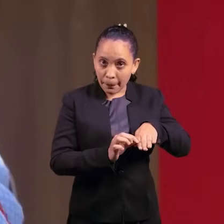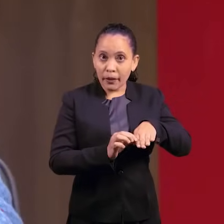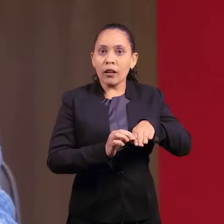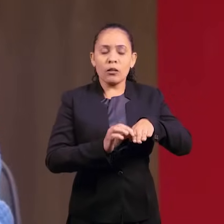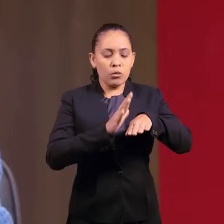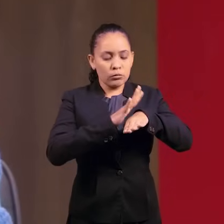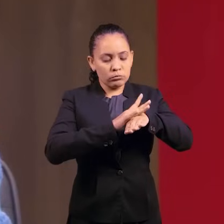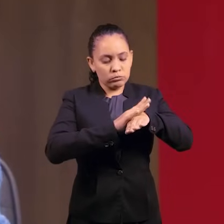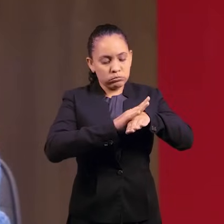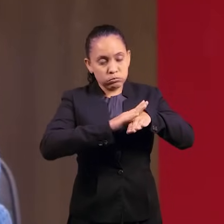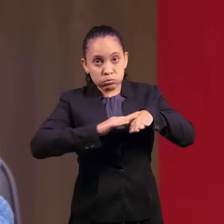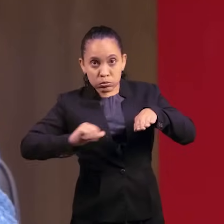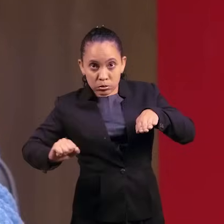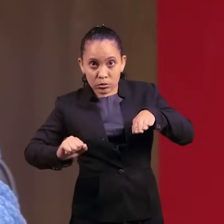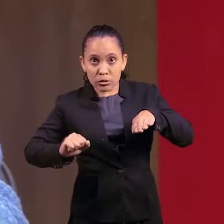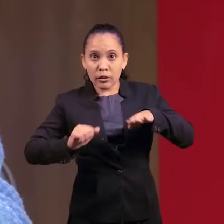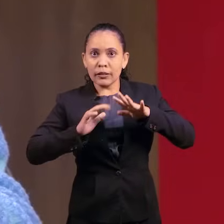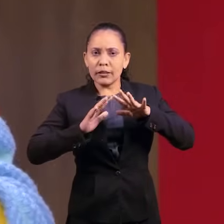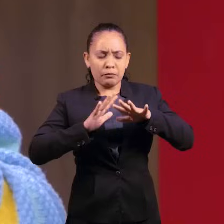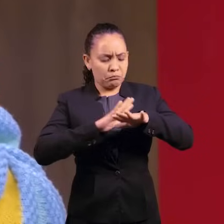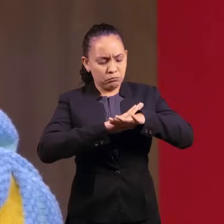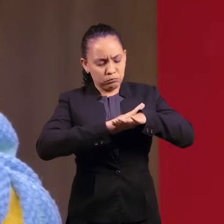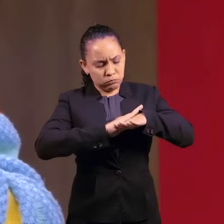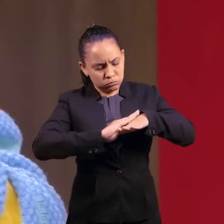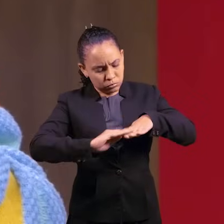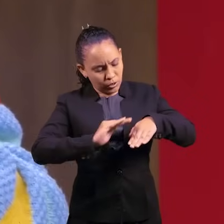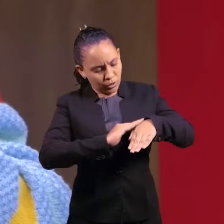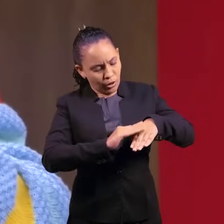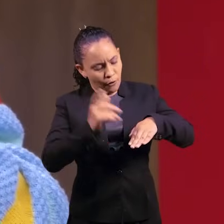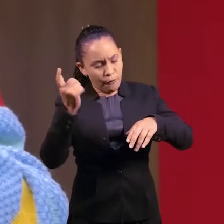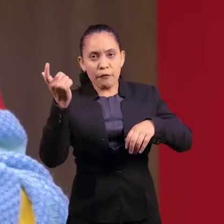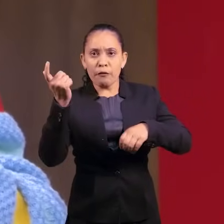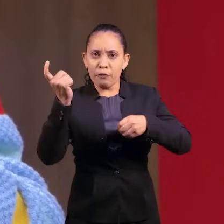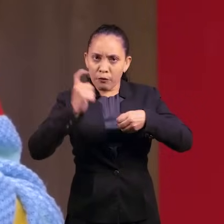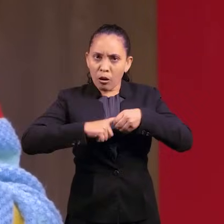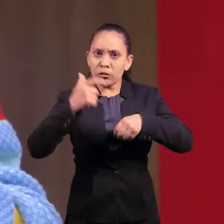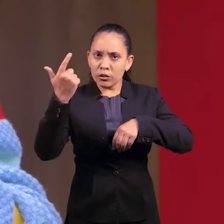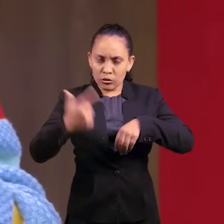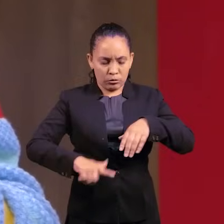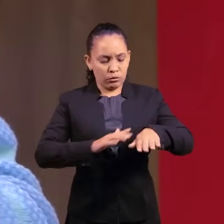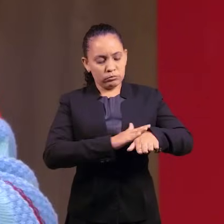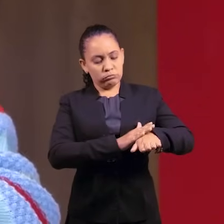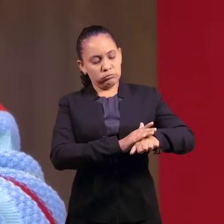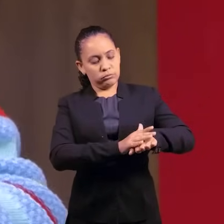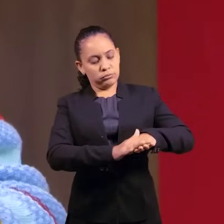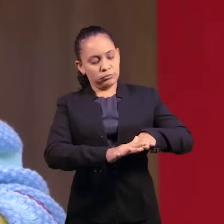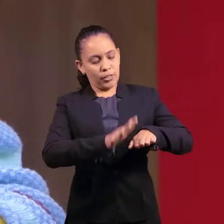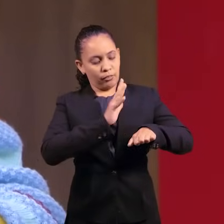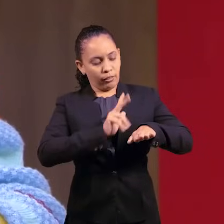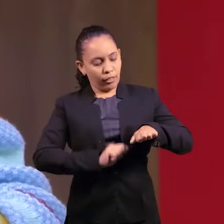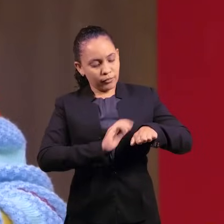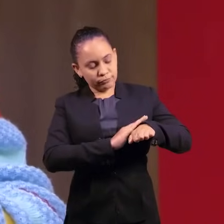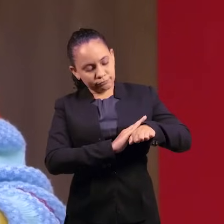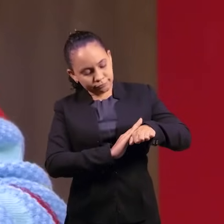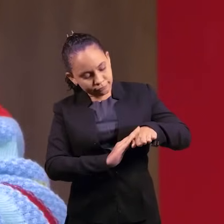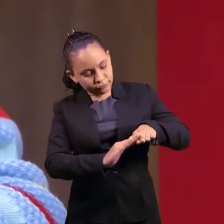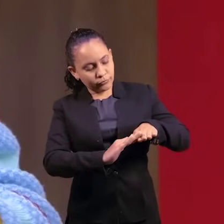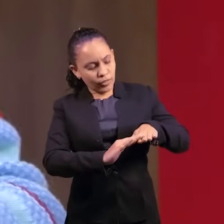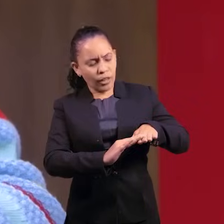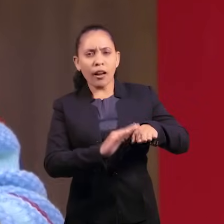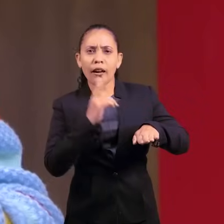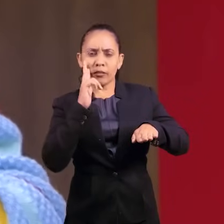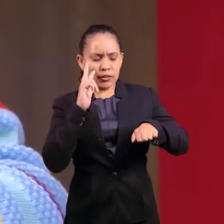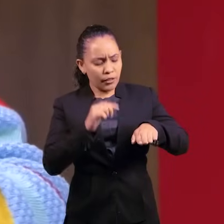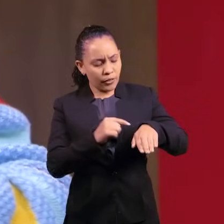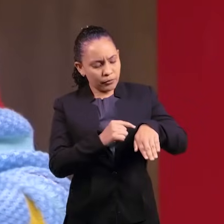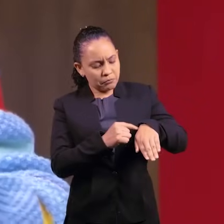completamente restaurada, quando ela é completamente reconstruída, aquele tecido, aquela pele, ela fica aquela linha. Então, e quando você